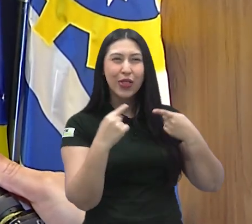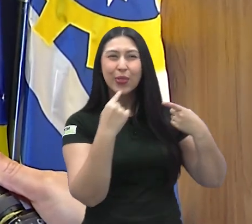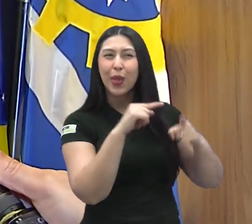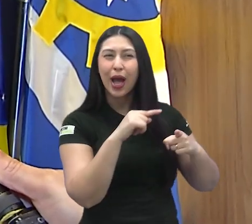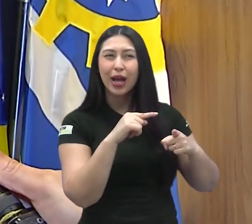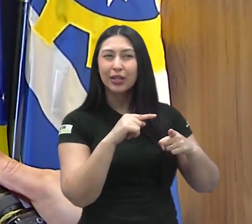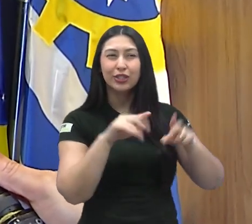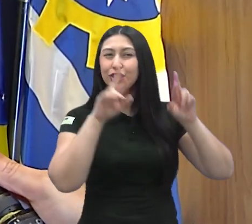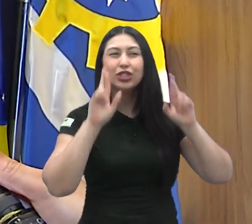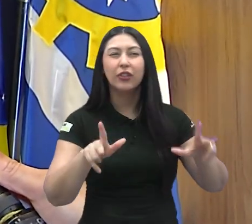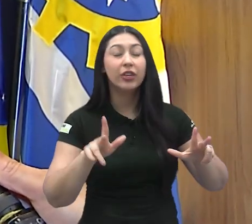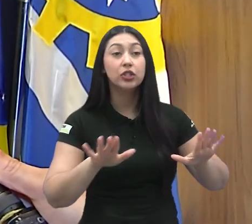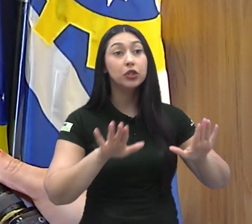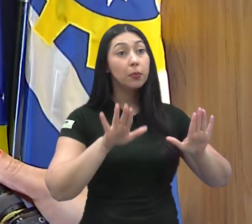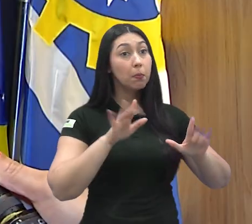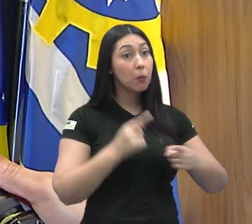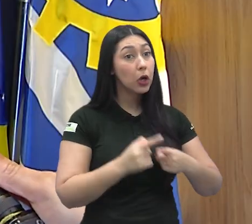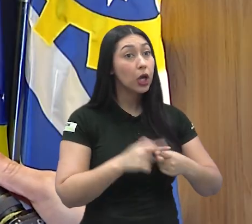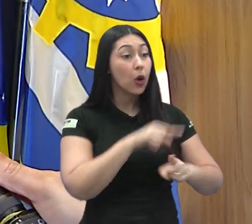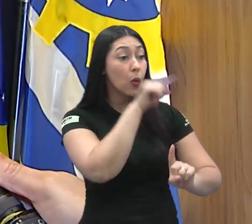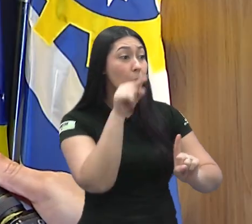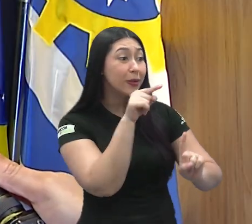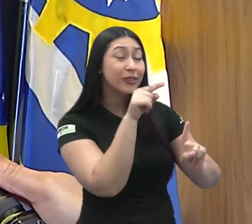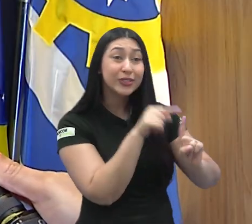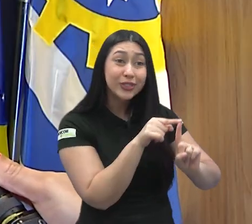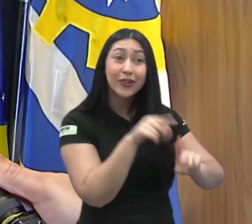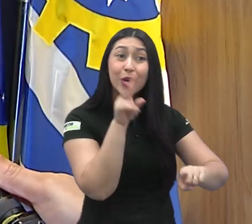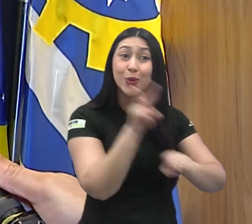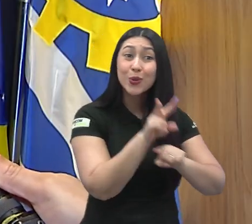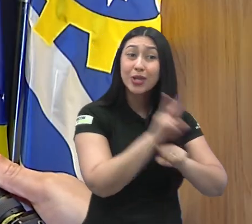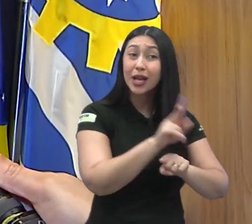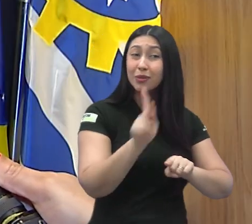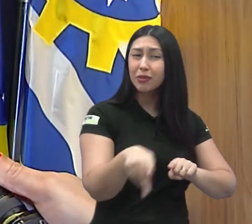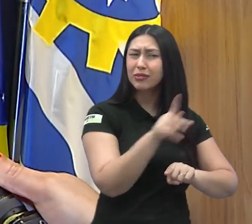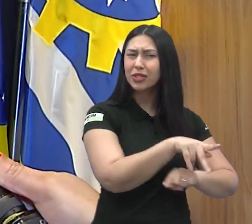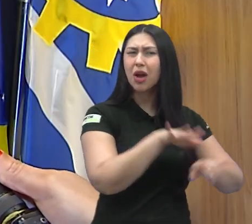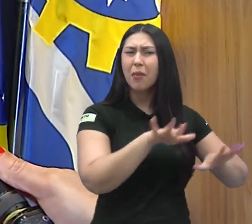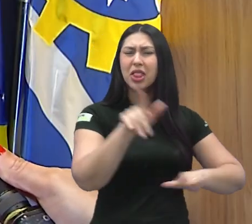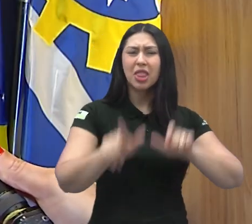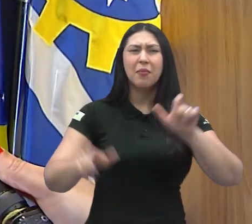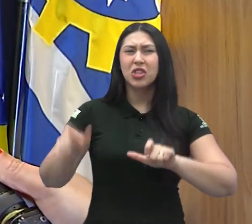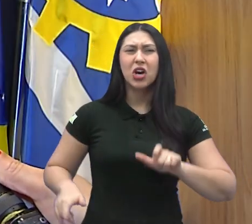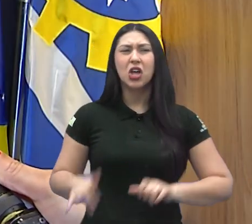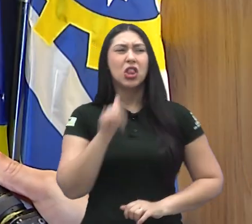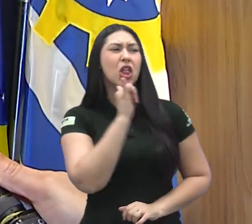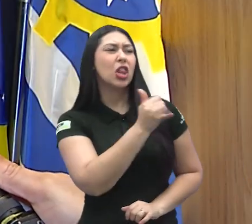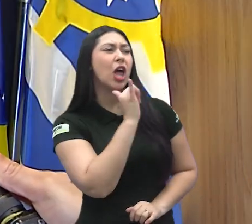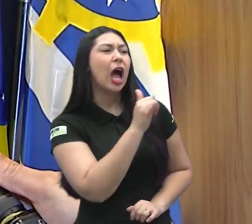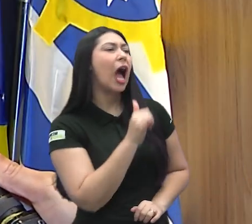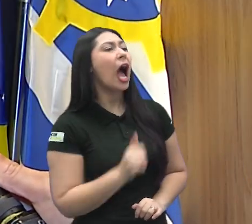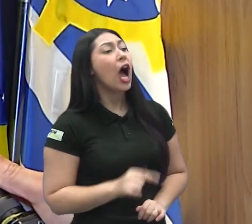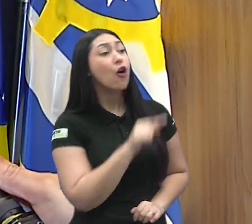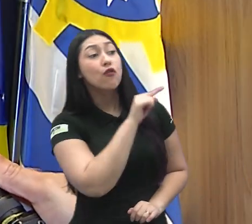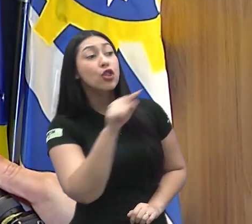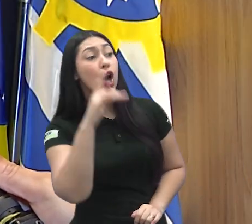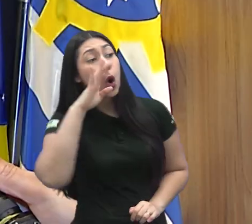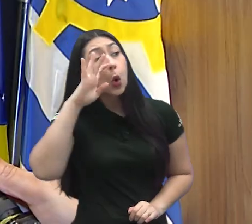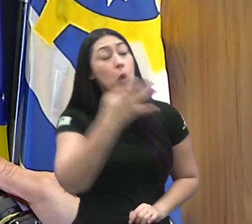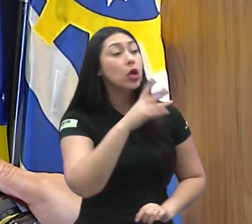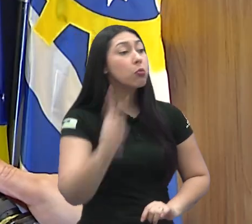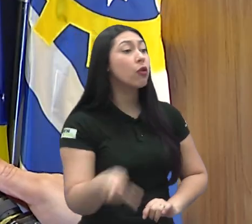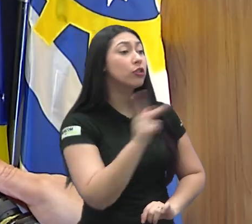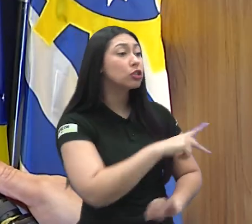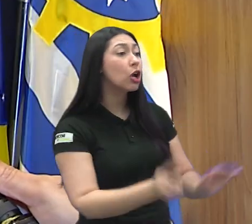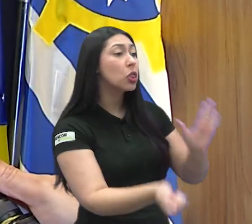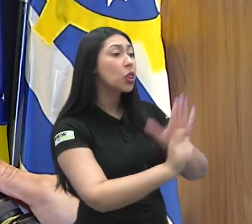chama-se Programa Zelo, que é exatamente o zelo, o cuidado com o professor, mas, infelizmente, há algumas distorções, como se nós estivéssemos chamando os